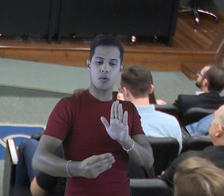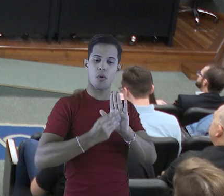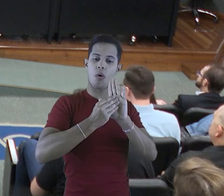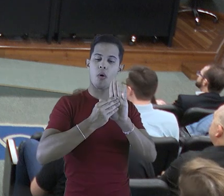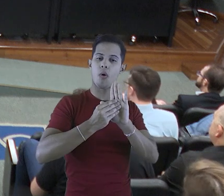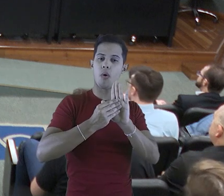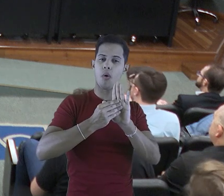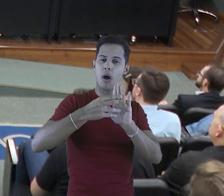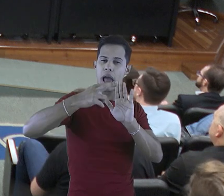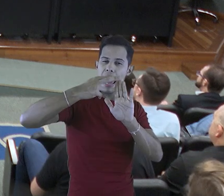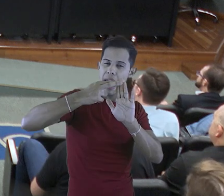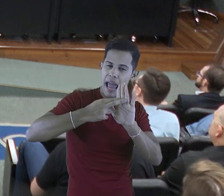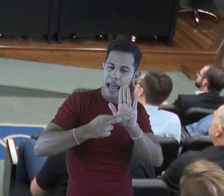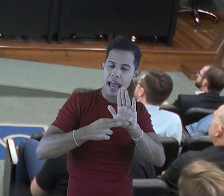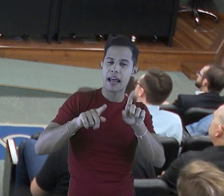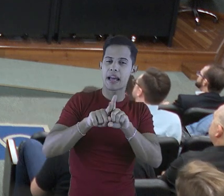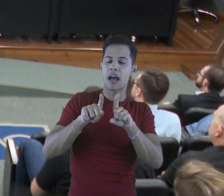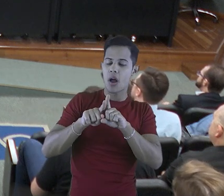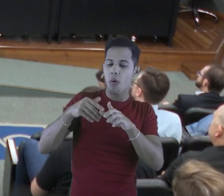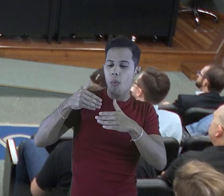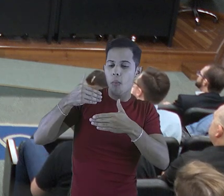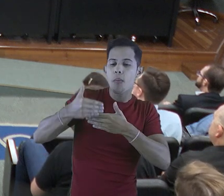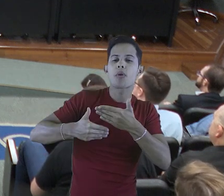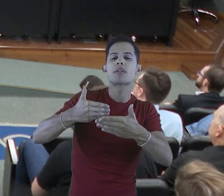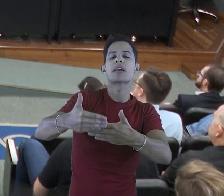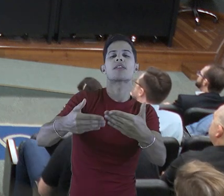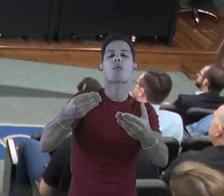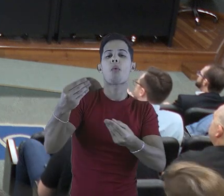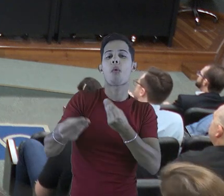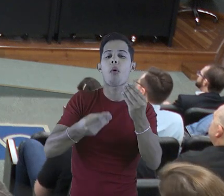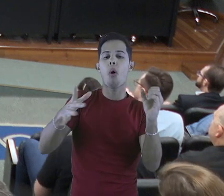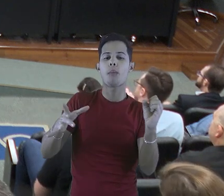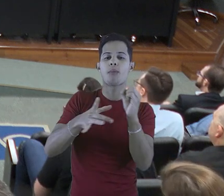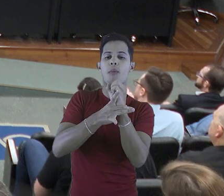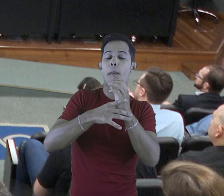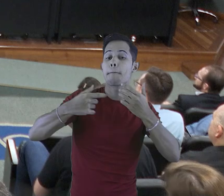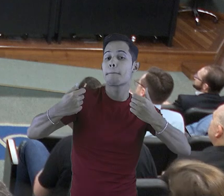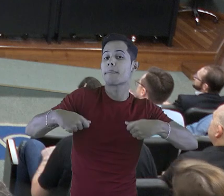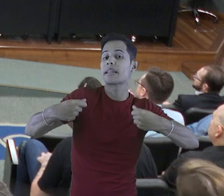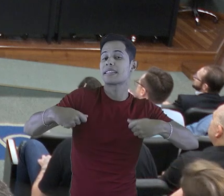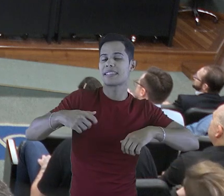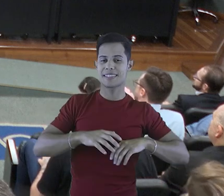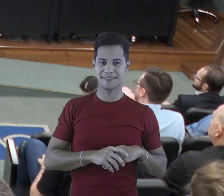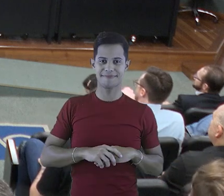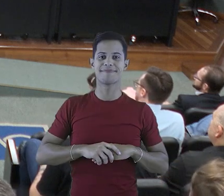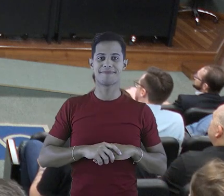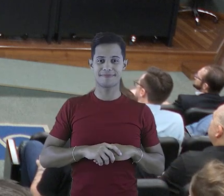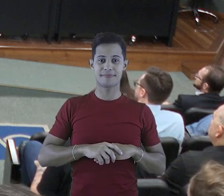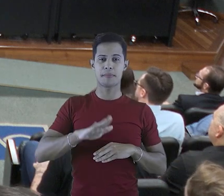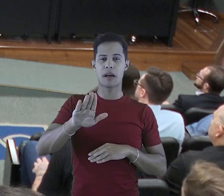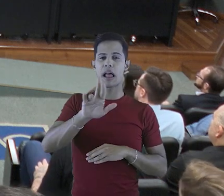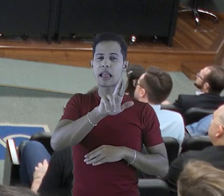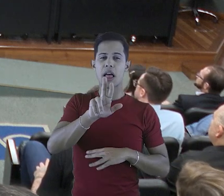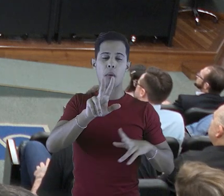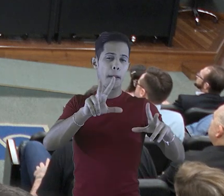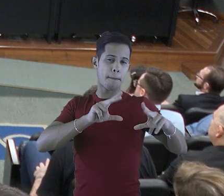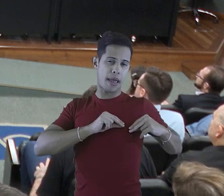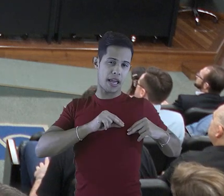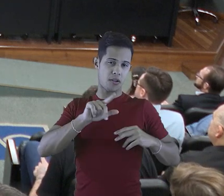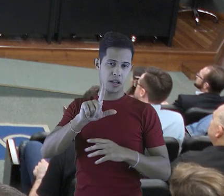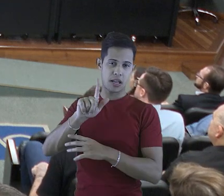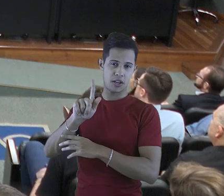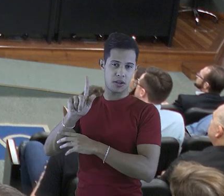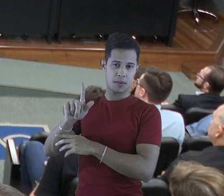processo e o desenho de como o incidente de segurança deve ser tratado. Isso também não é demérito da NPD, pelo